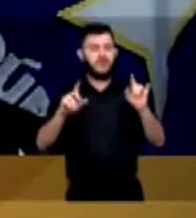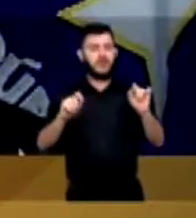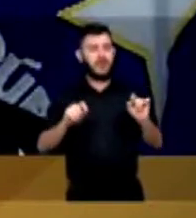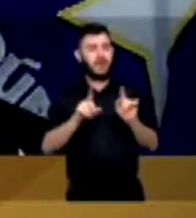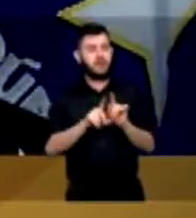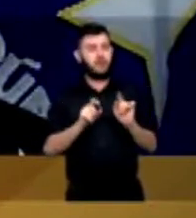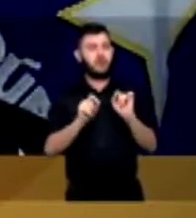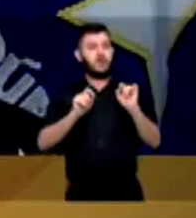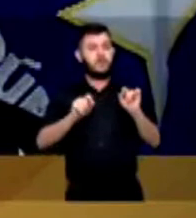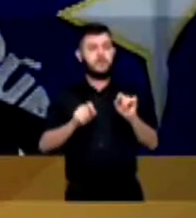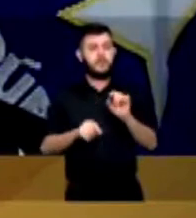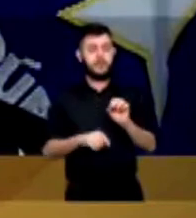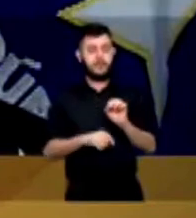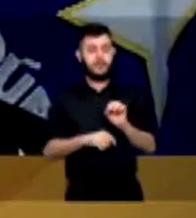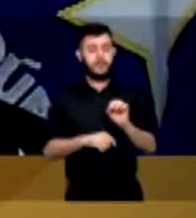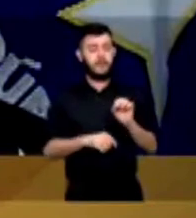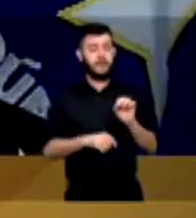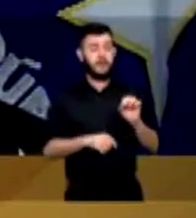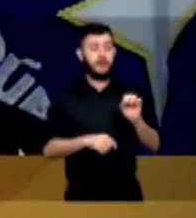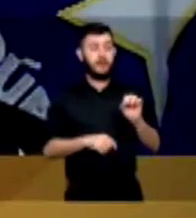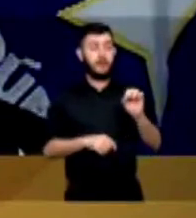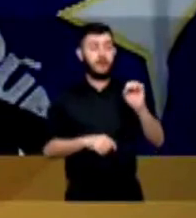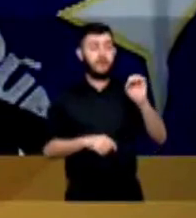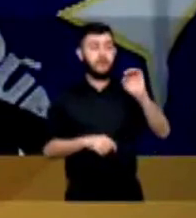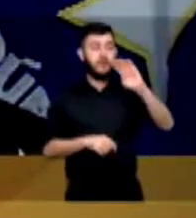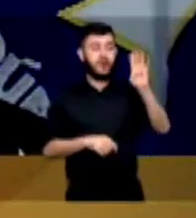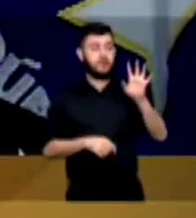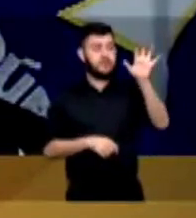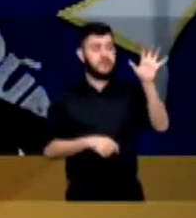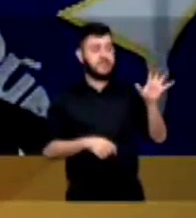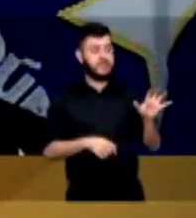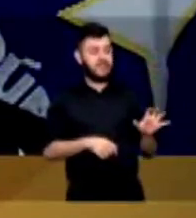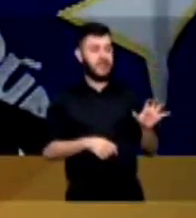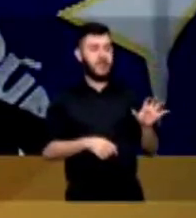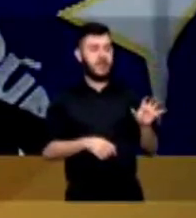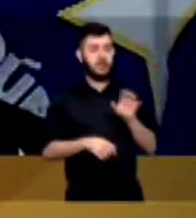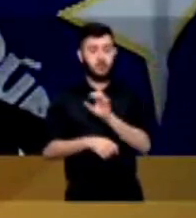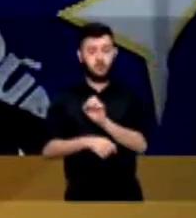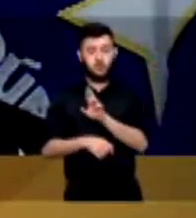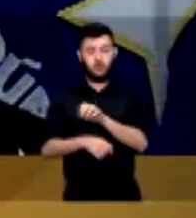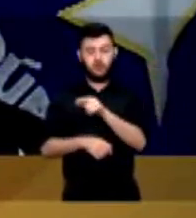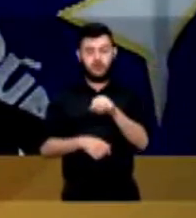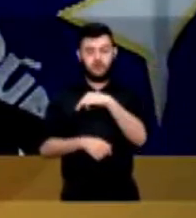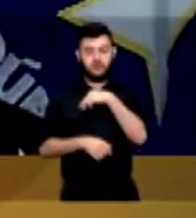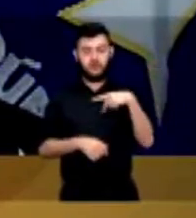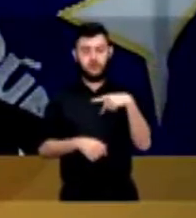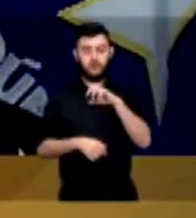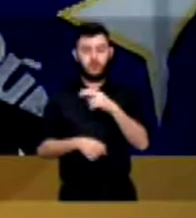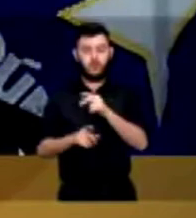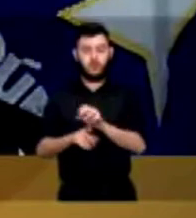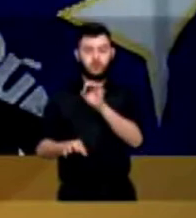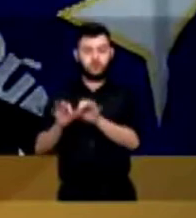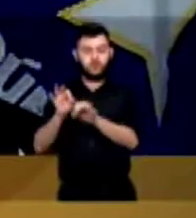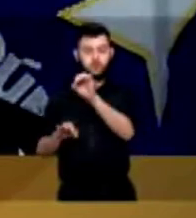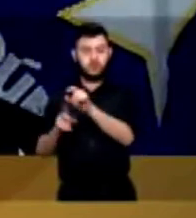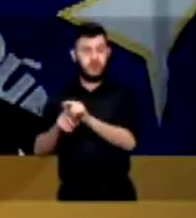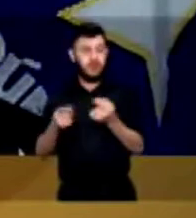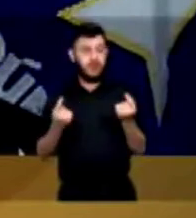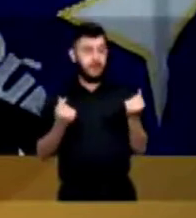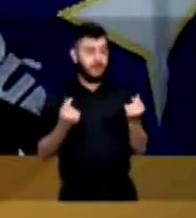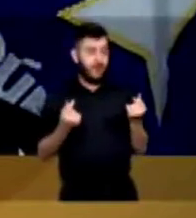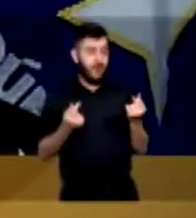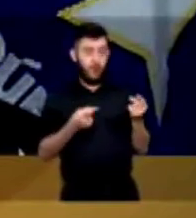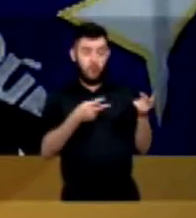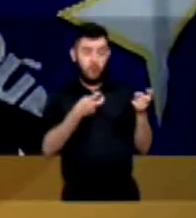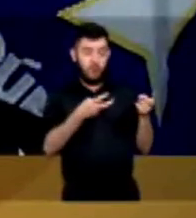sequestro de recursos financeiros do Estado no caso de parcelamento compulsório de precatório,